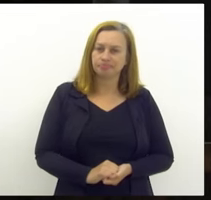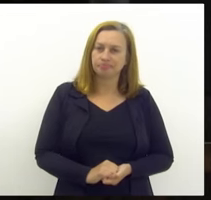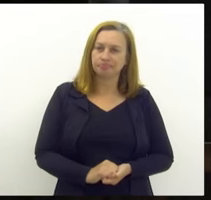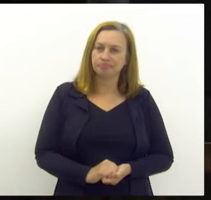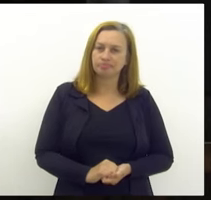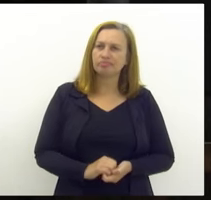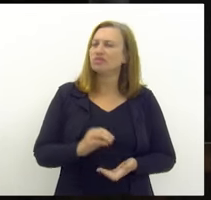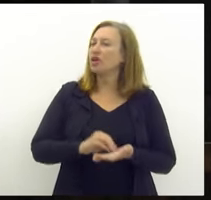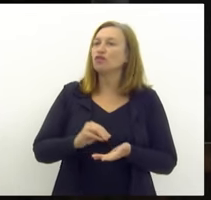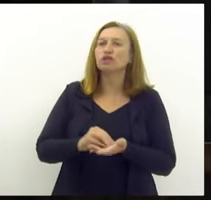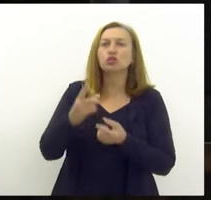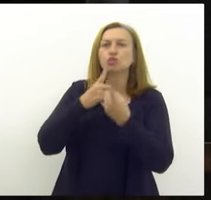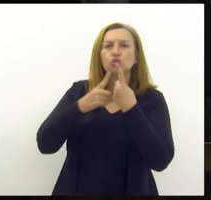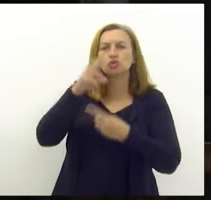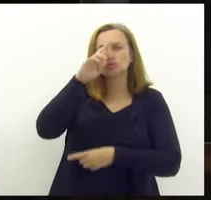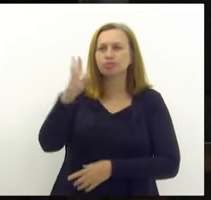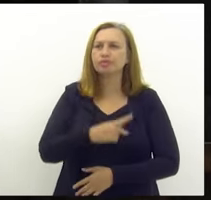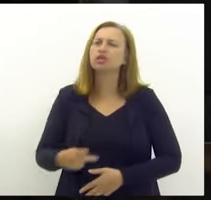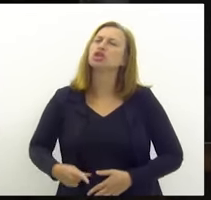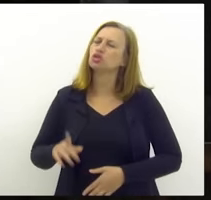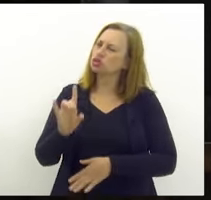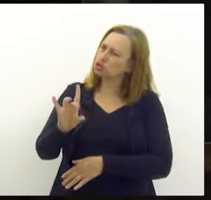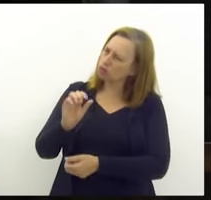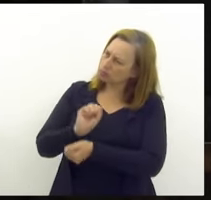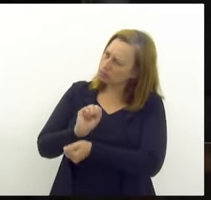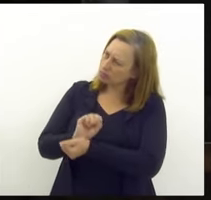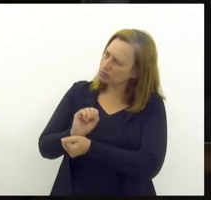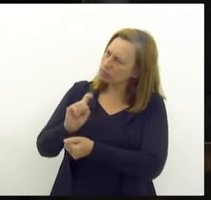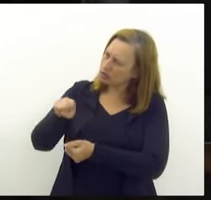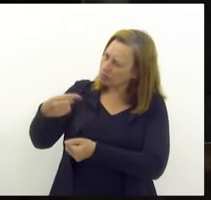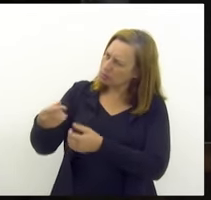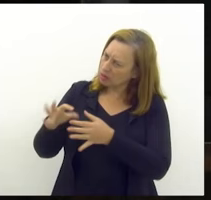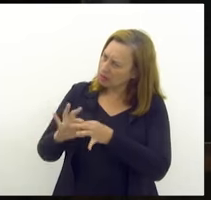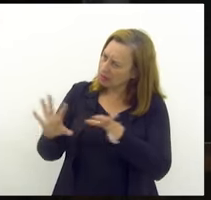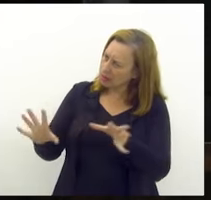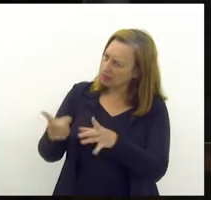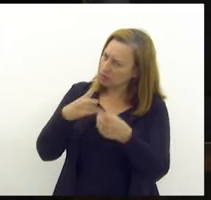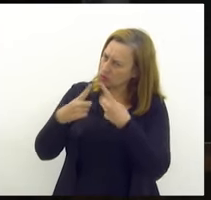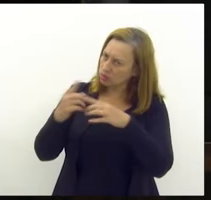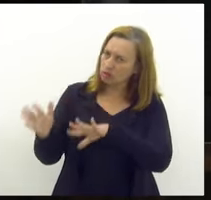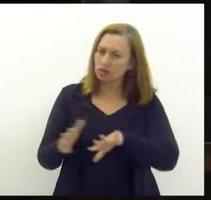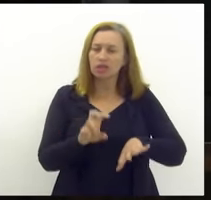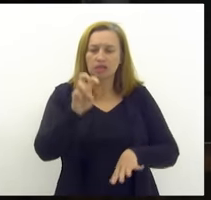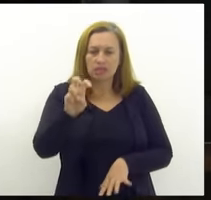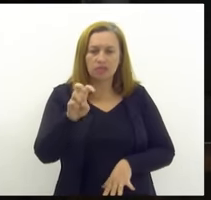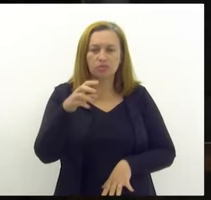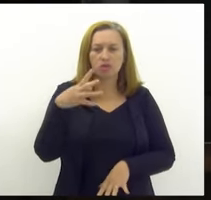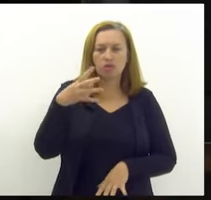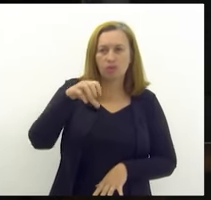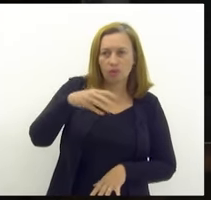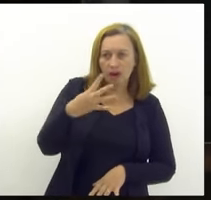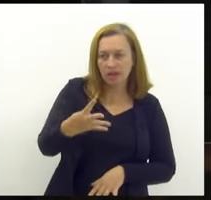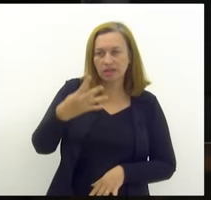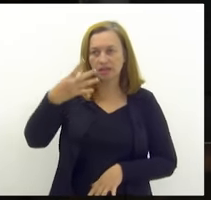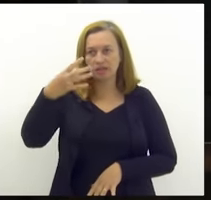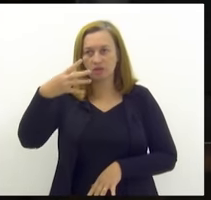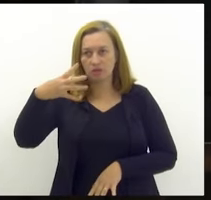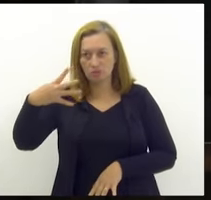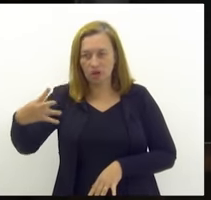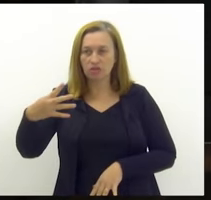discutir senhor presidente vou só depois eu vou abrir a discussão 544 de